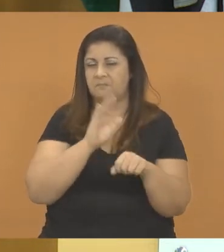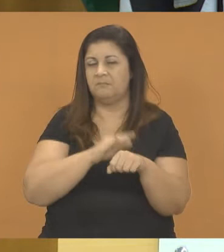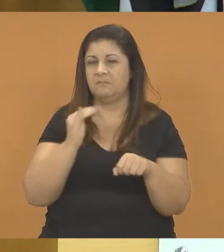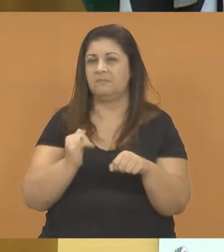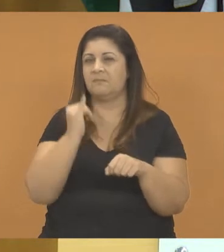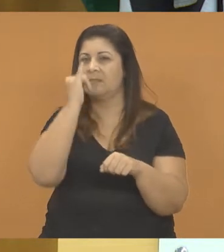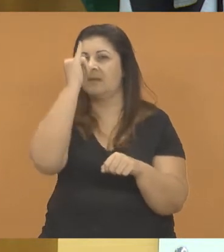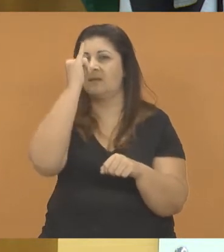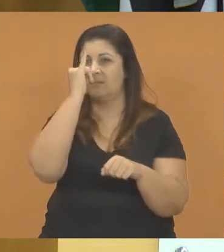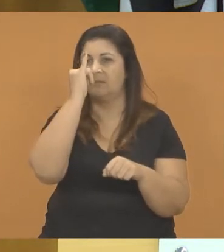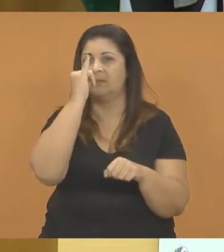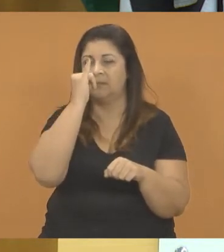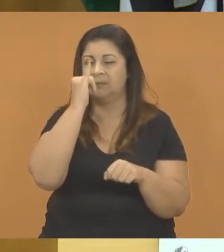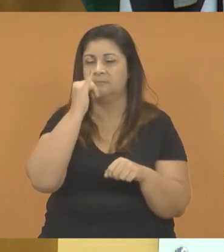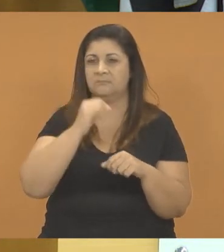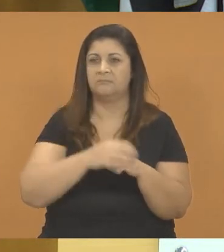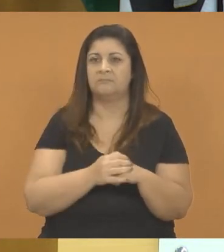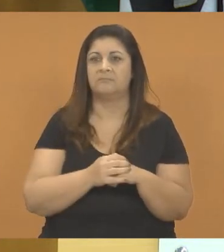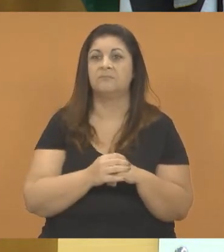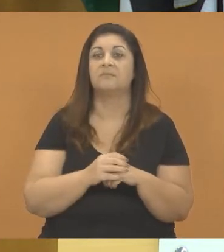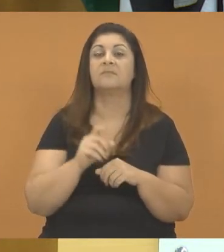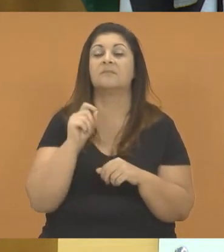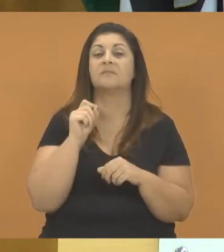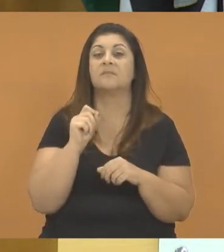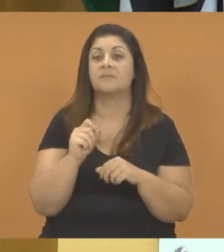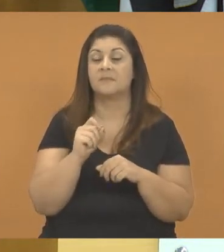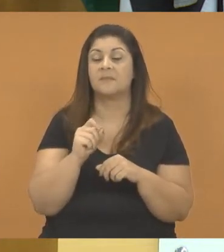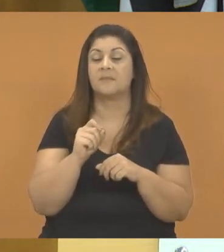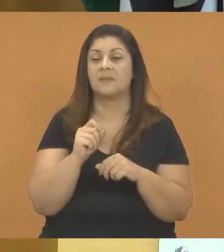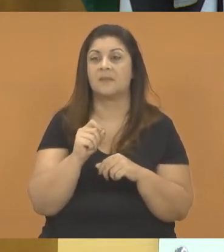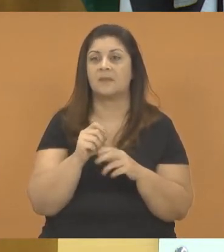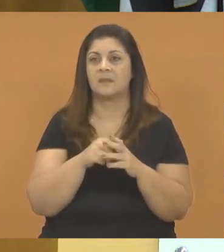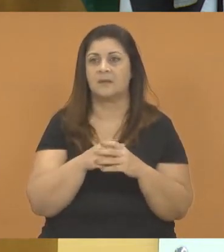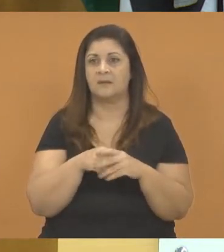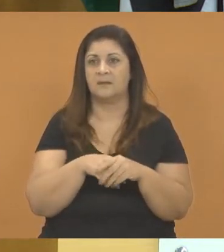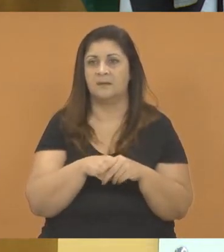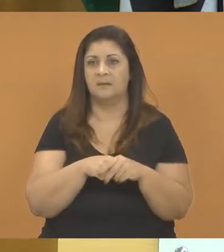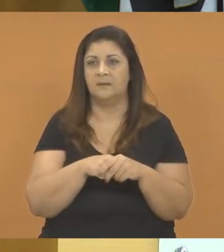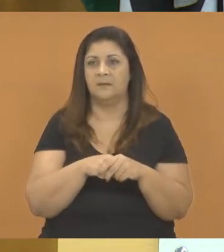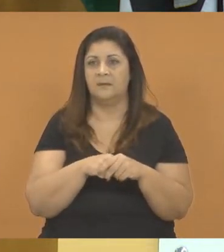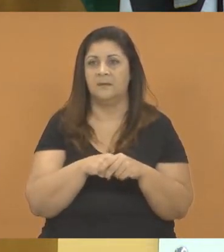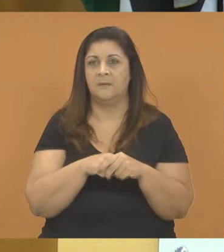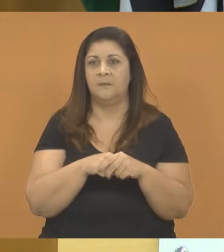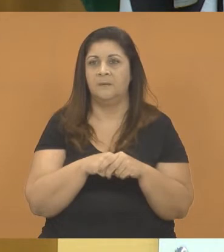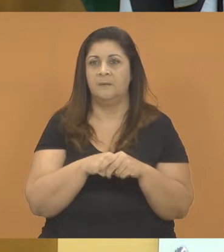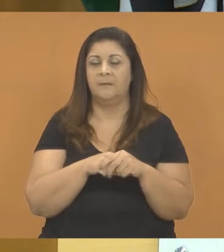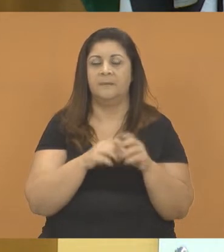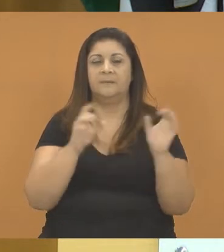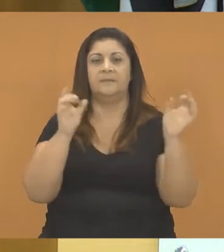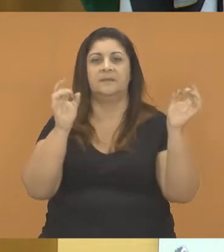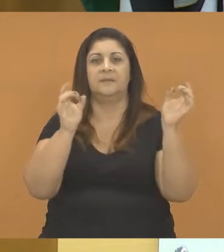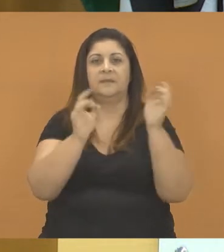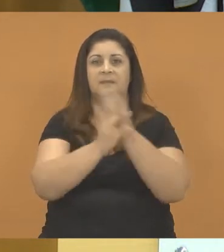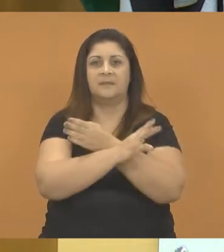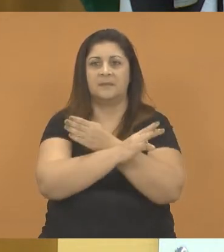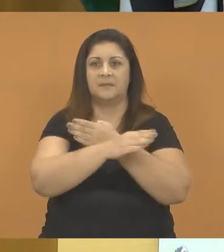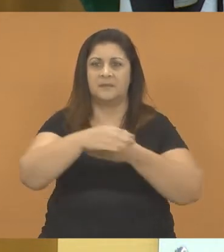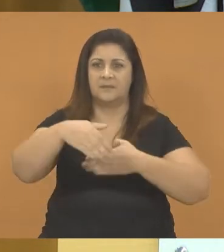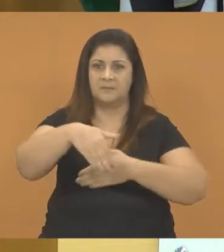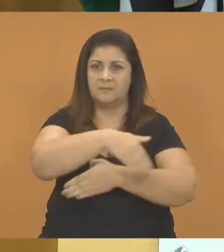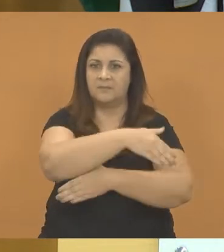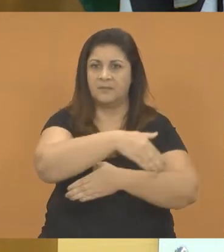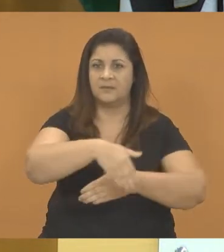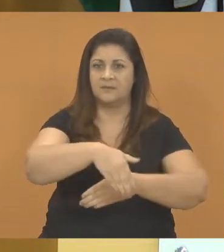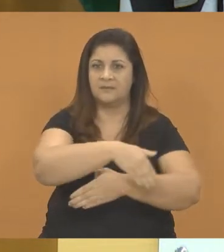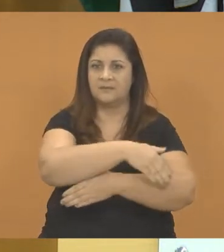do país no seu primeiro mandato que será que será o término da adav lino ea